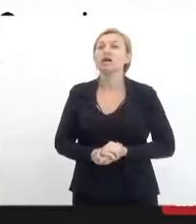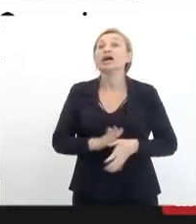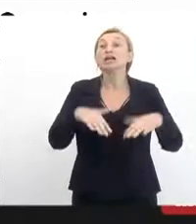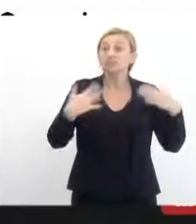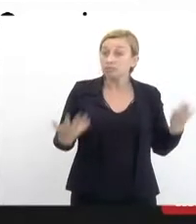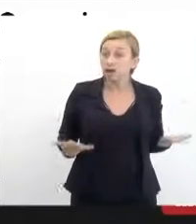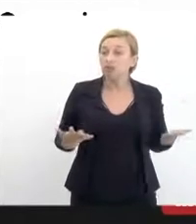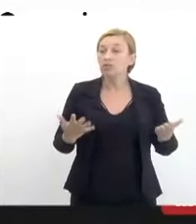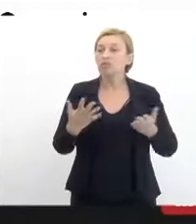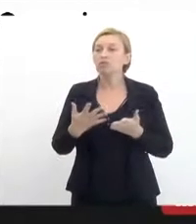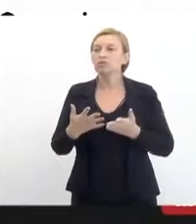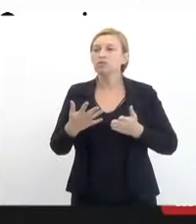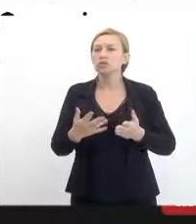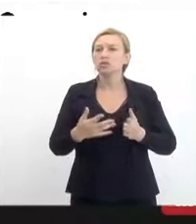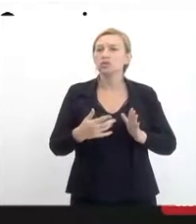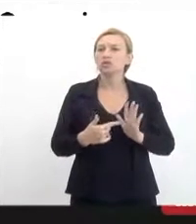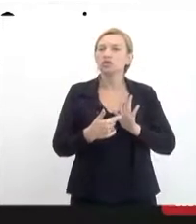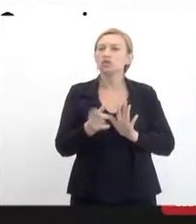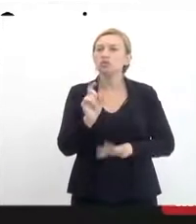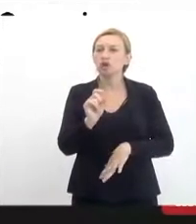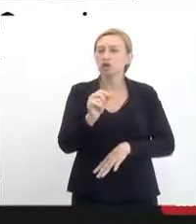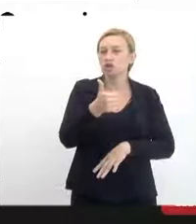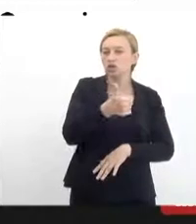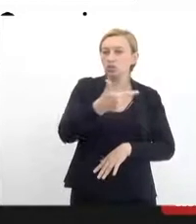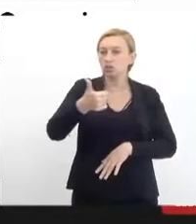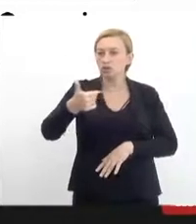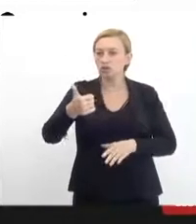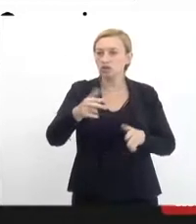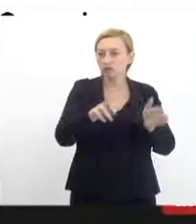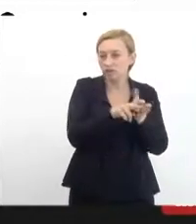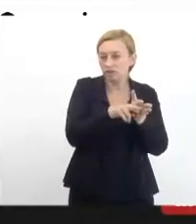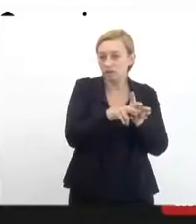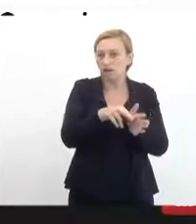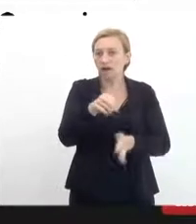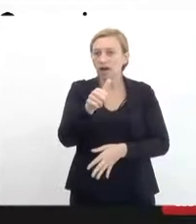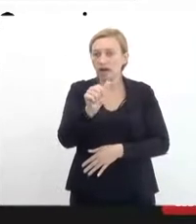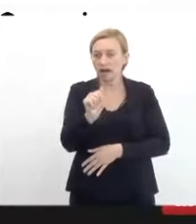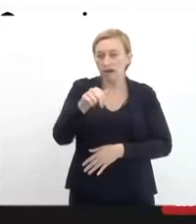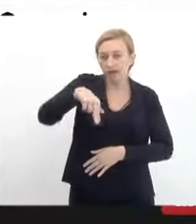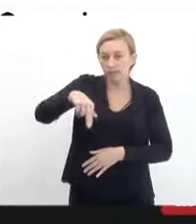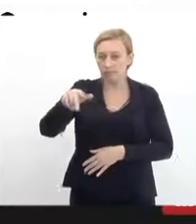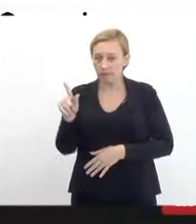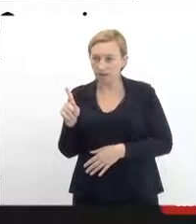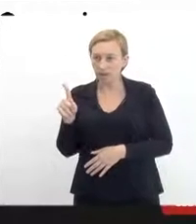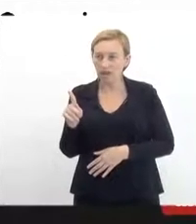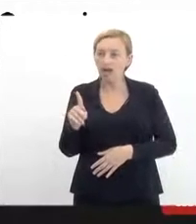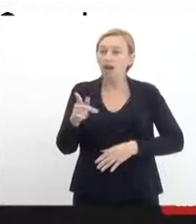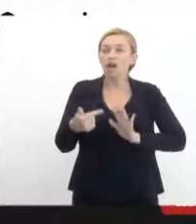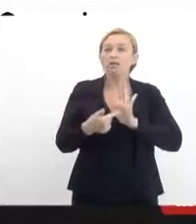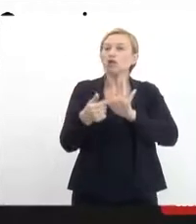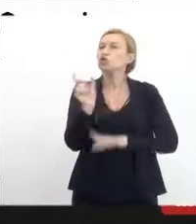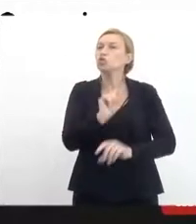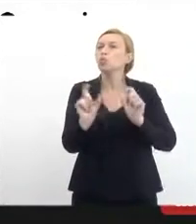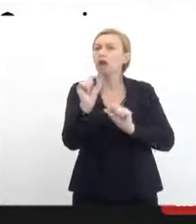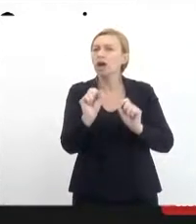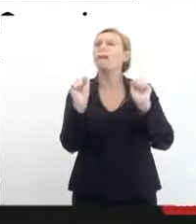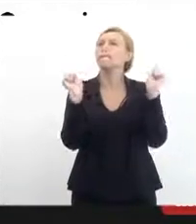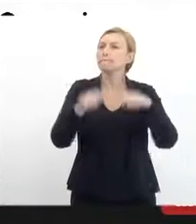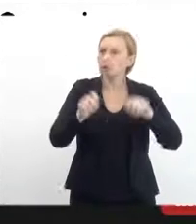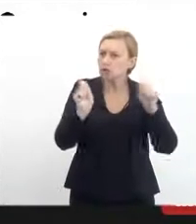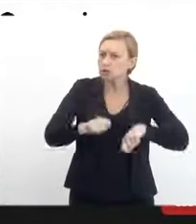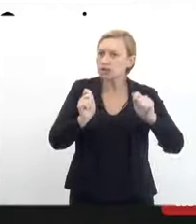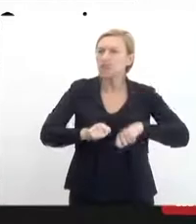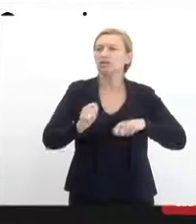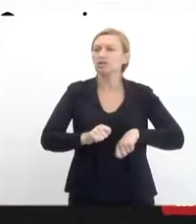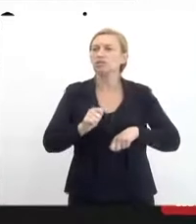Então, isso está na resolução 12 de 2014 da ANP, né? A ANP ela coloca que é possível